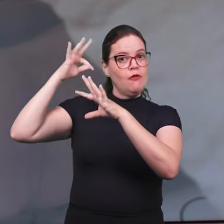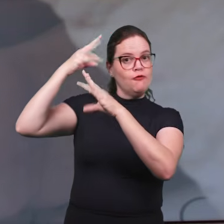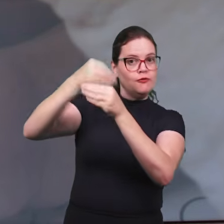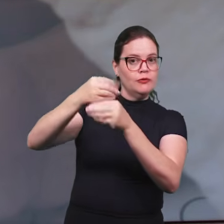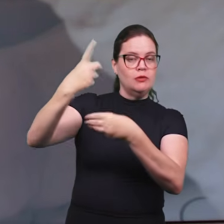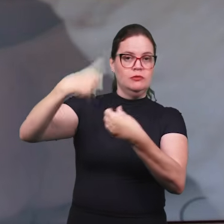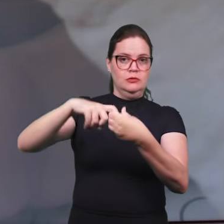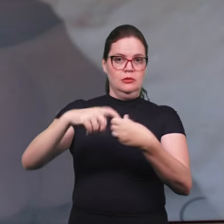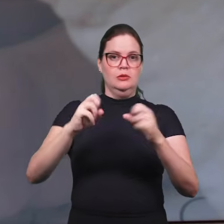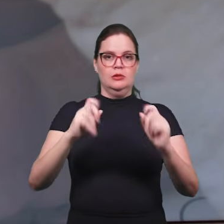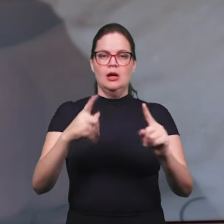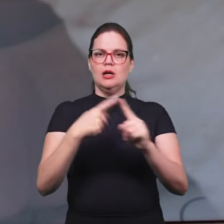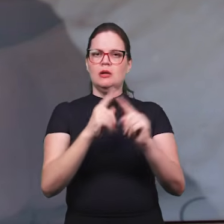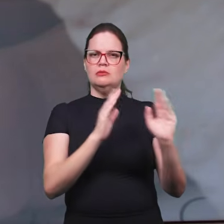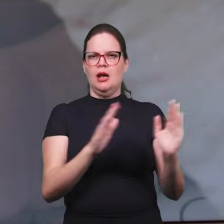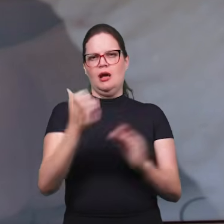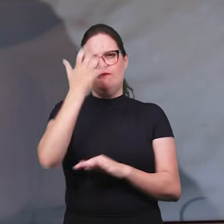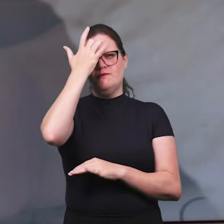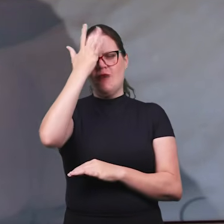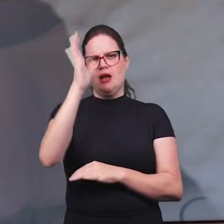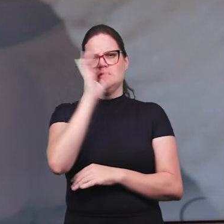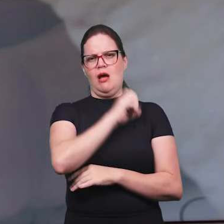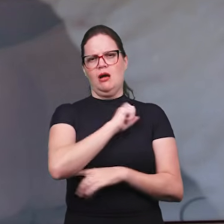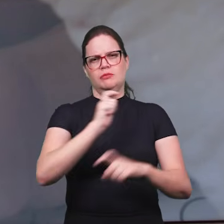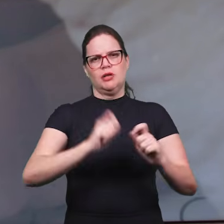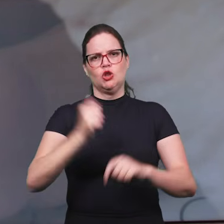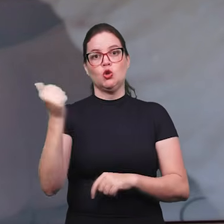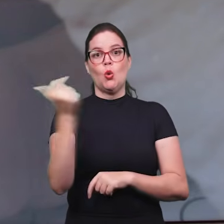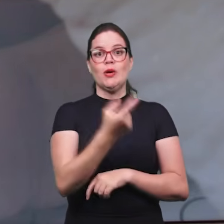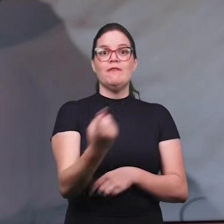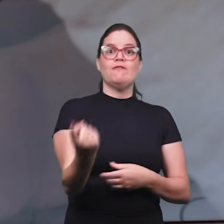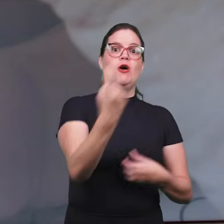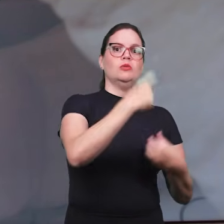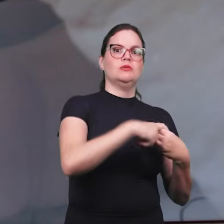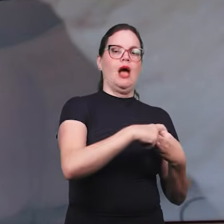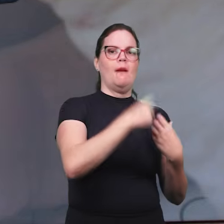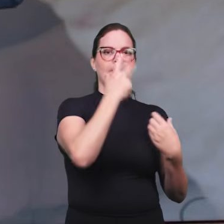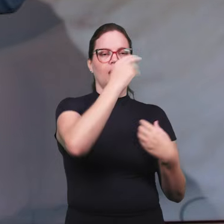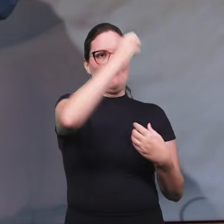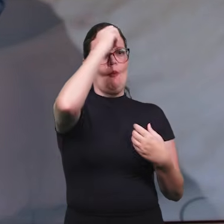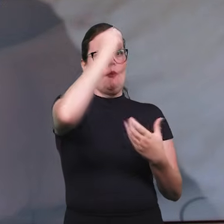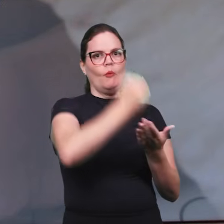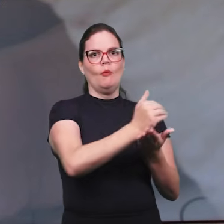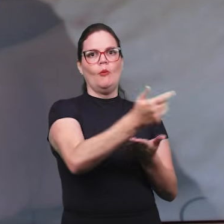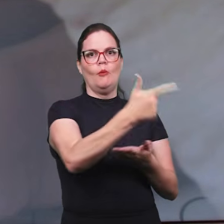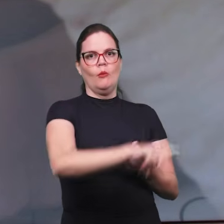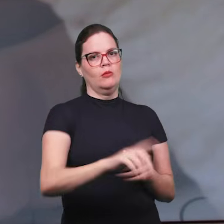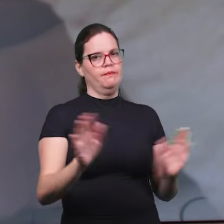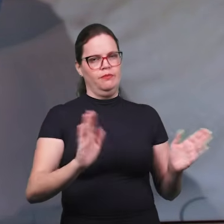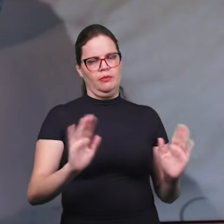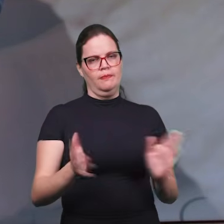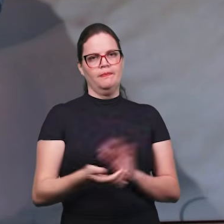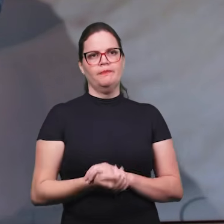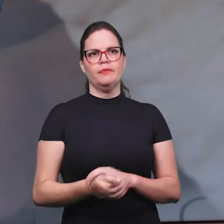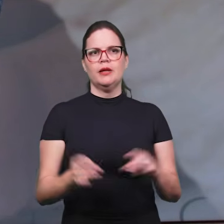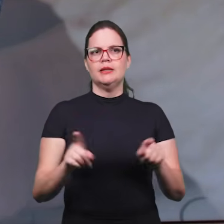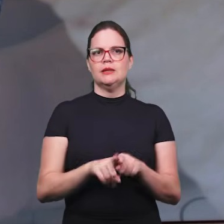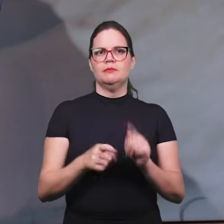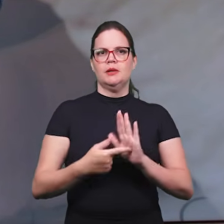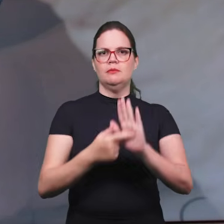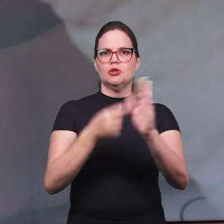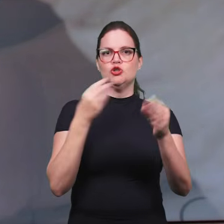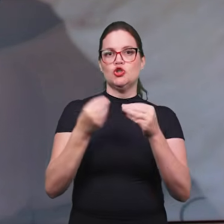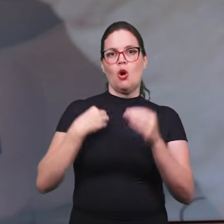isso. E esse processo é muito mais rápido do que estudar do zero novamente, tá? Nós falamos da importância